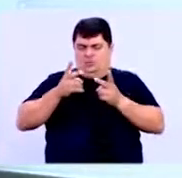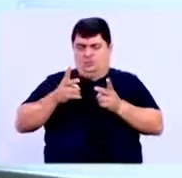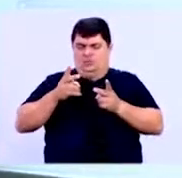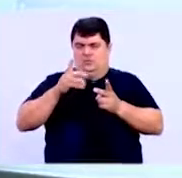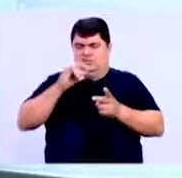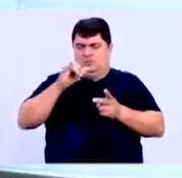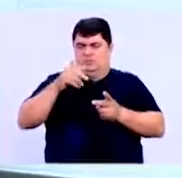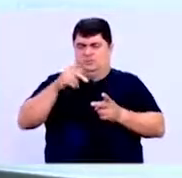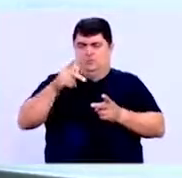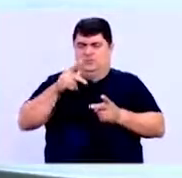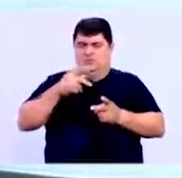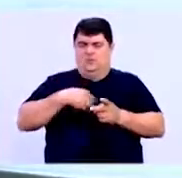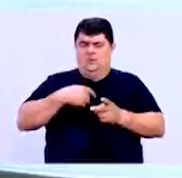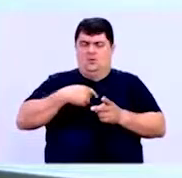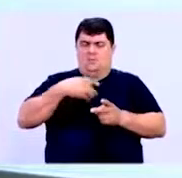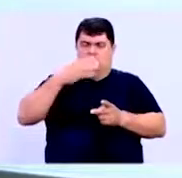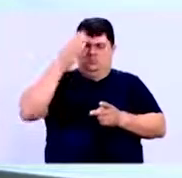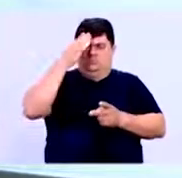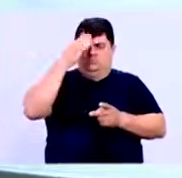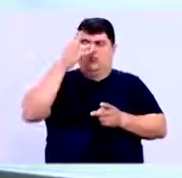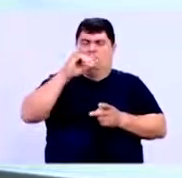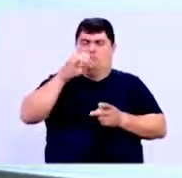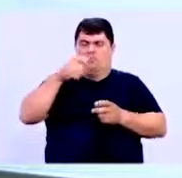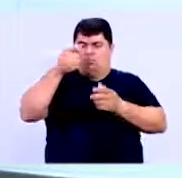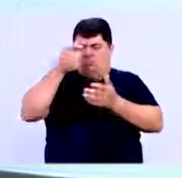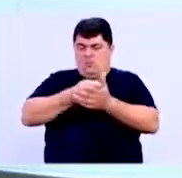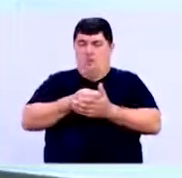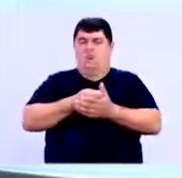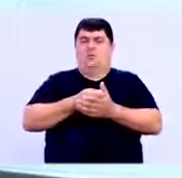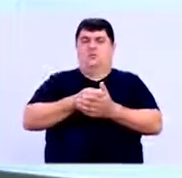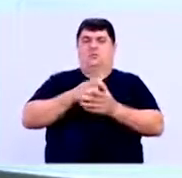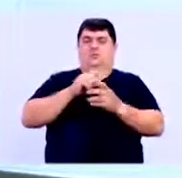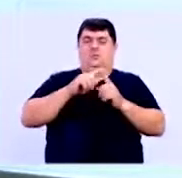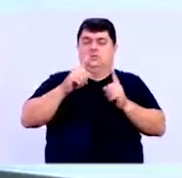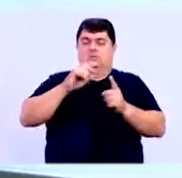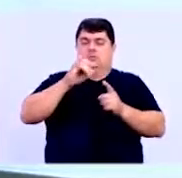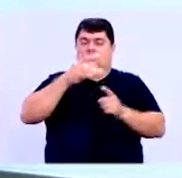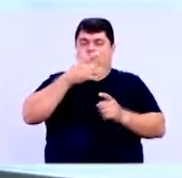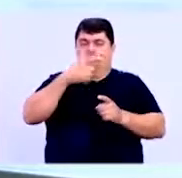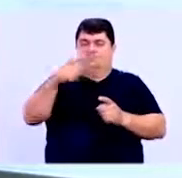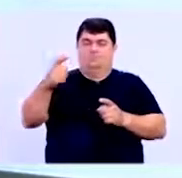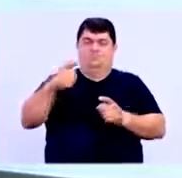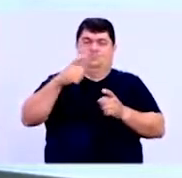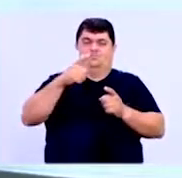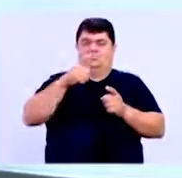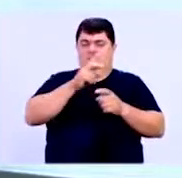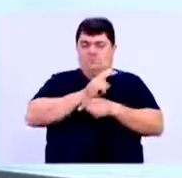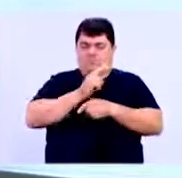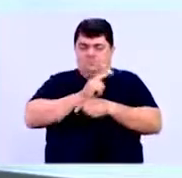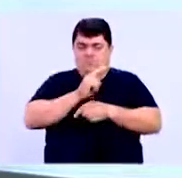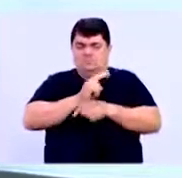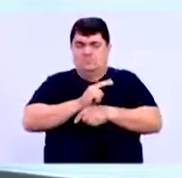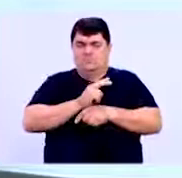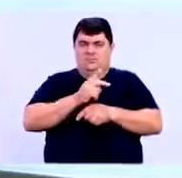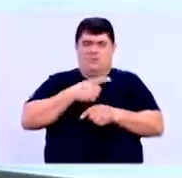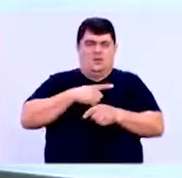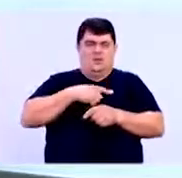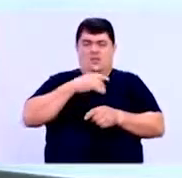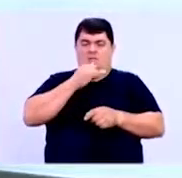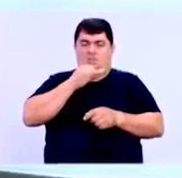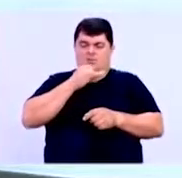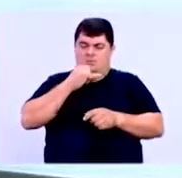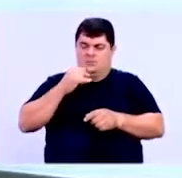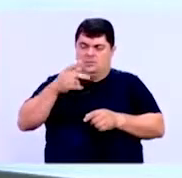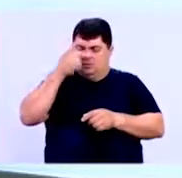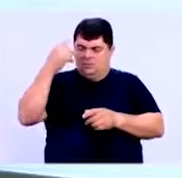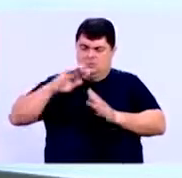em caixa, eu honro minhas contas. Se eu não tiver esse controle, quando a Denise não pagar, eu tomo emprestado o recurso do